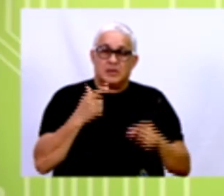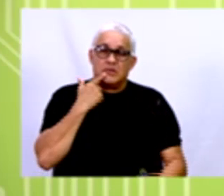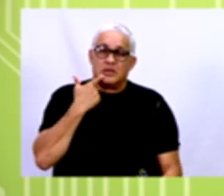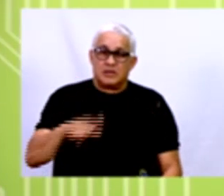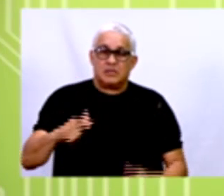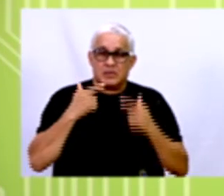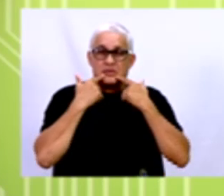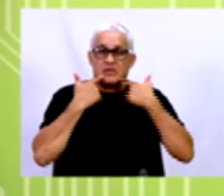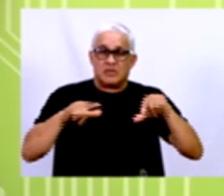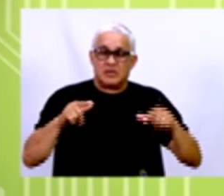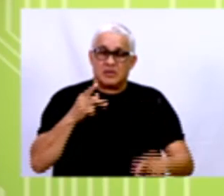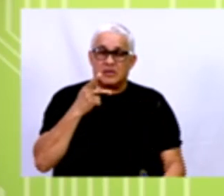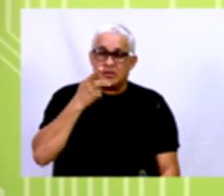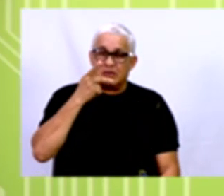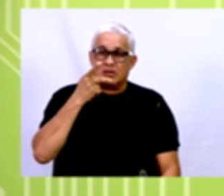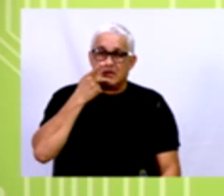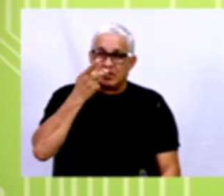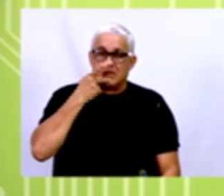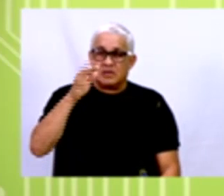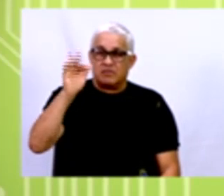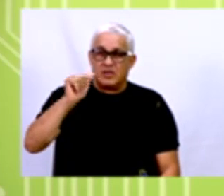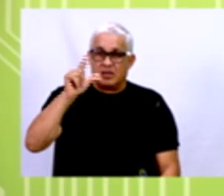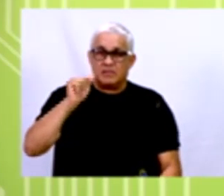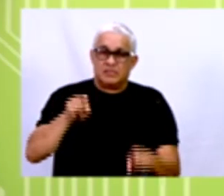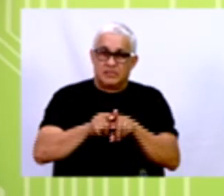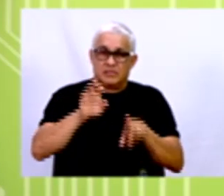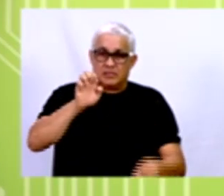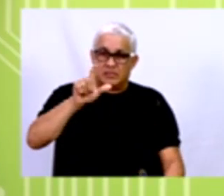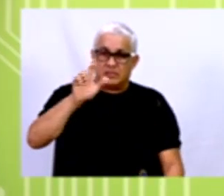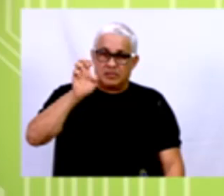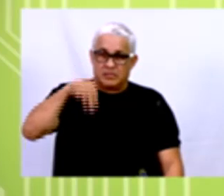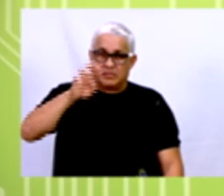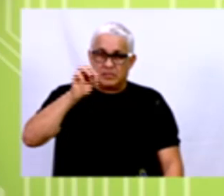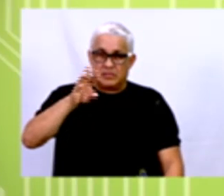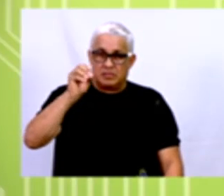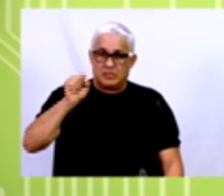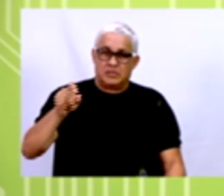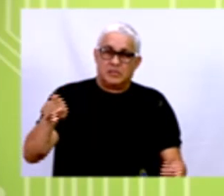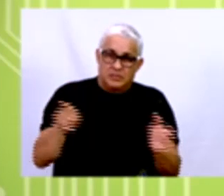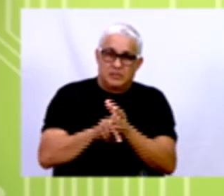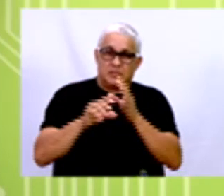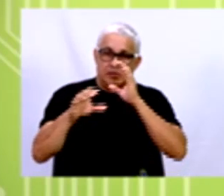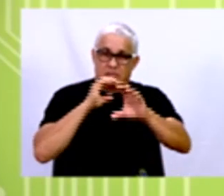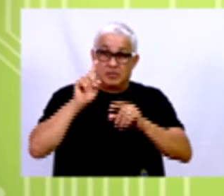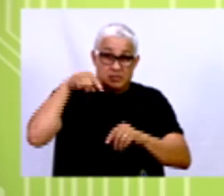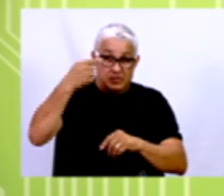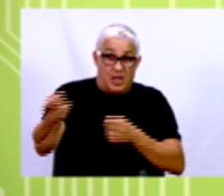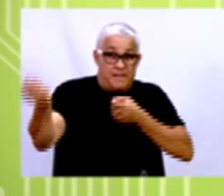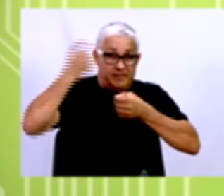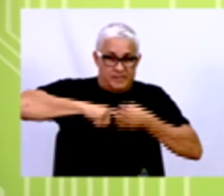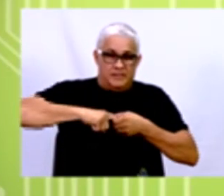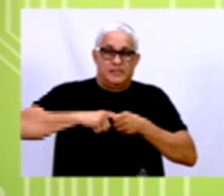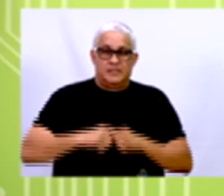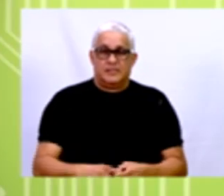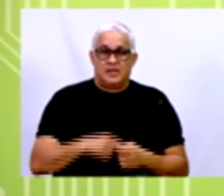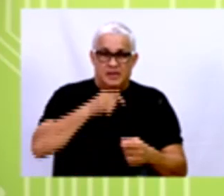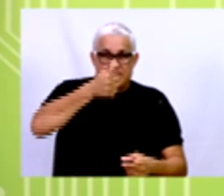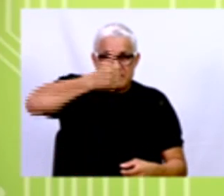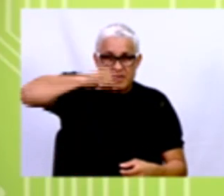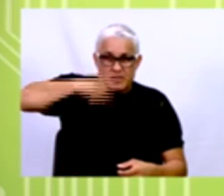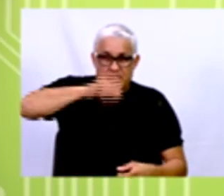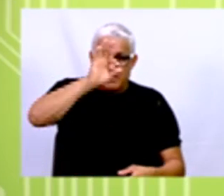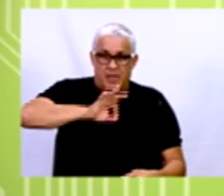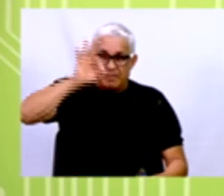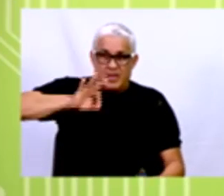linguagem, fala, elementos da comunicação e funções da linguagem. Daqui a pouco nós voltamos e aí conferimos as